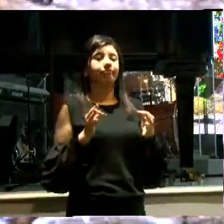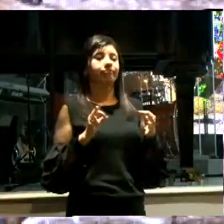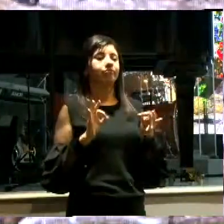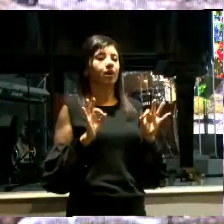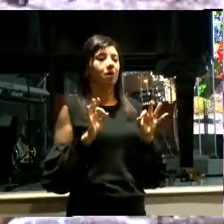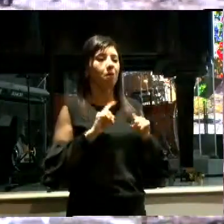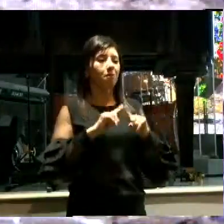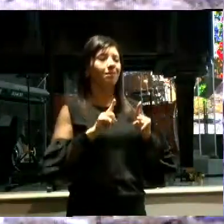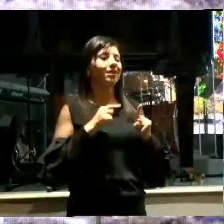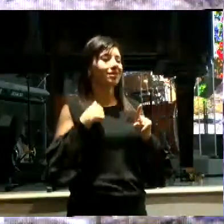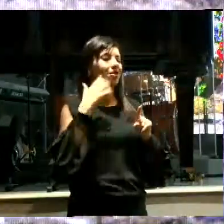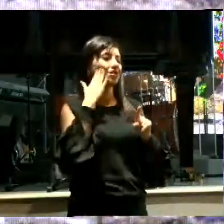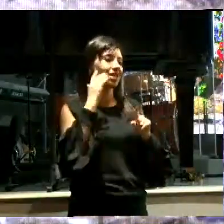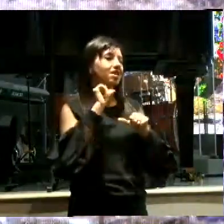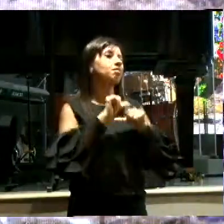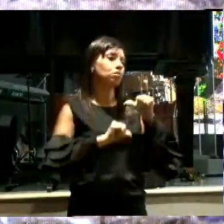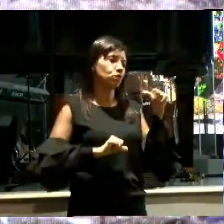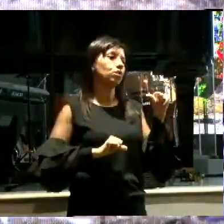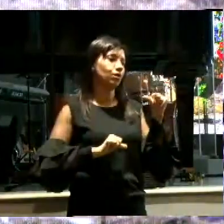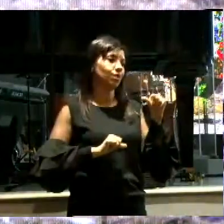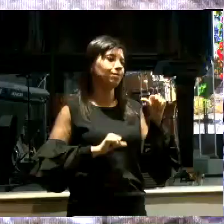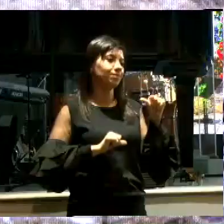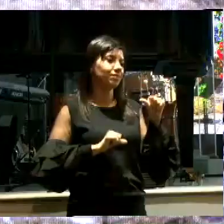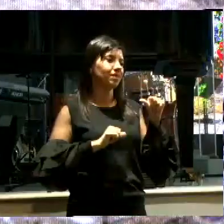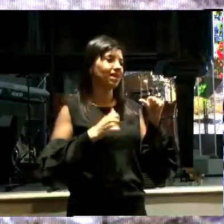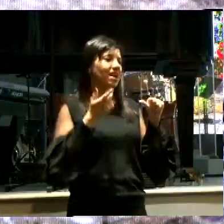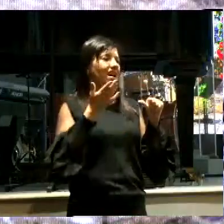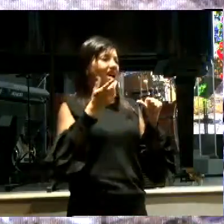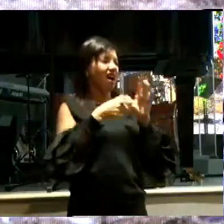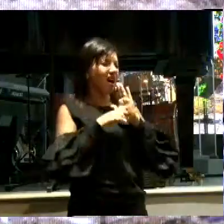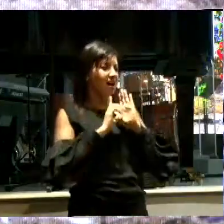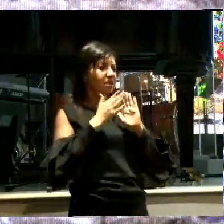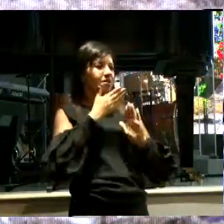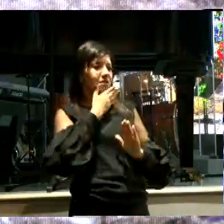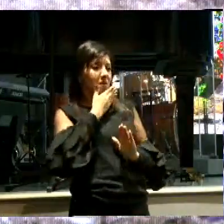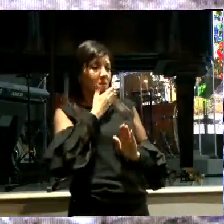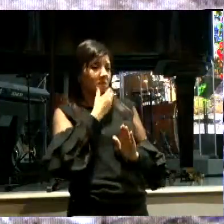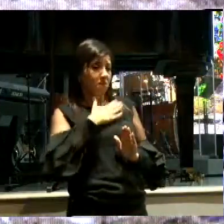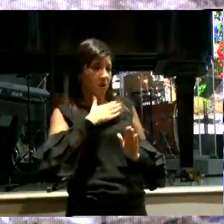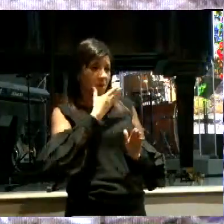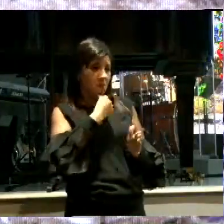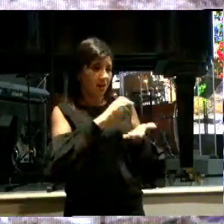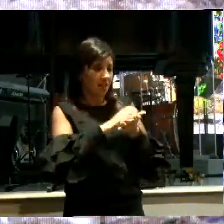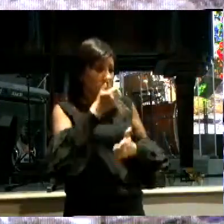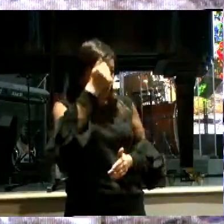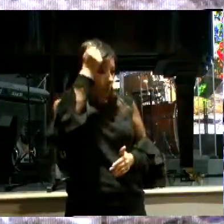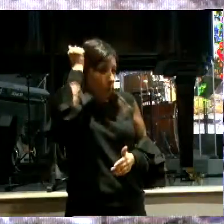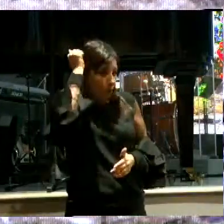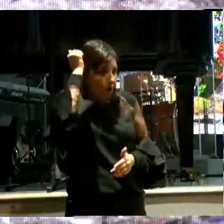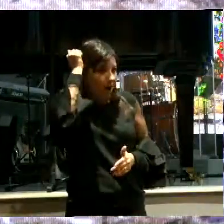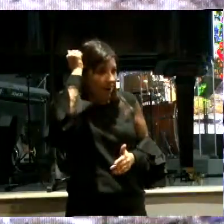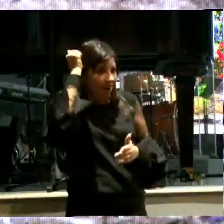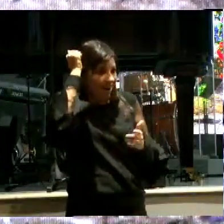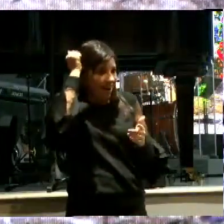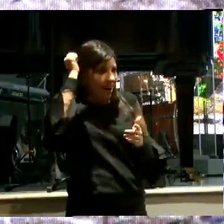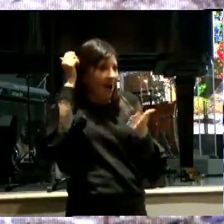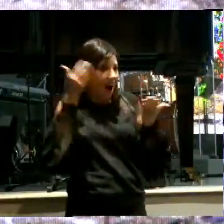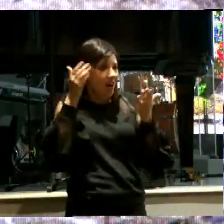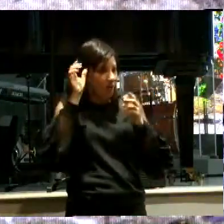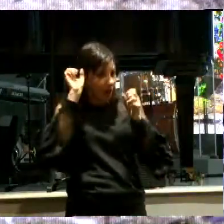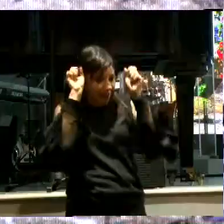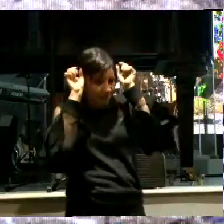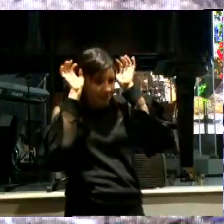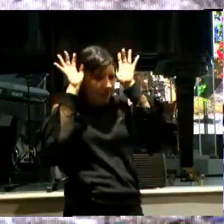muito. Mudei tanto que até cabelo nesse homem cresceu, gente. Hoje, ele vive, come o melhor dessa terra,